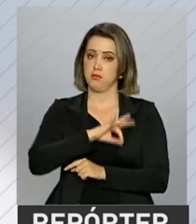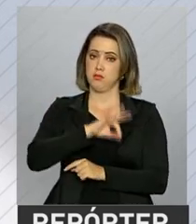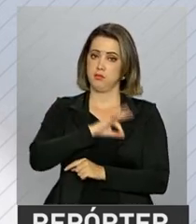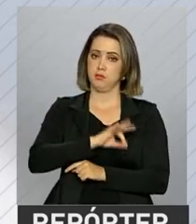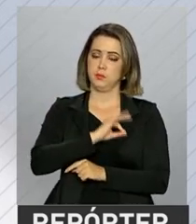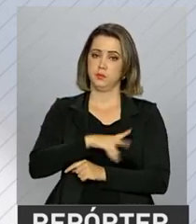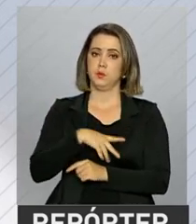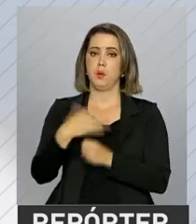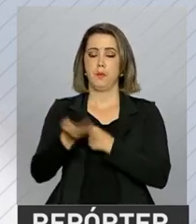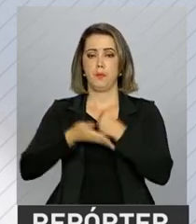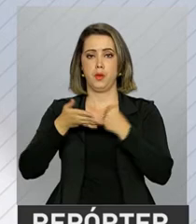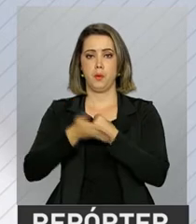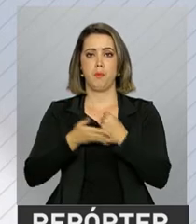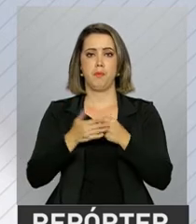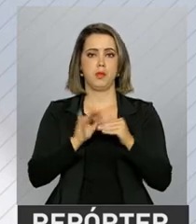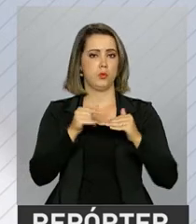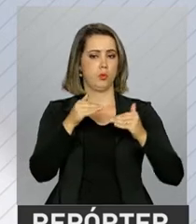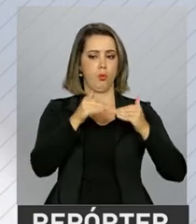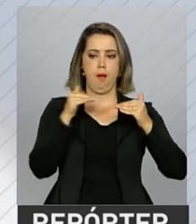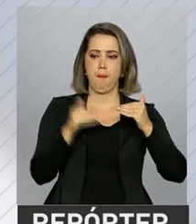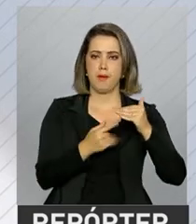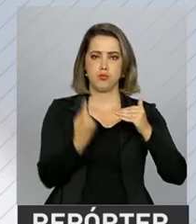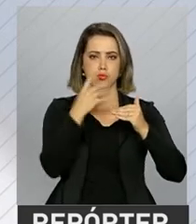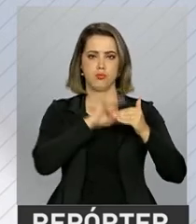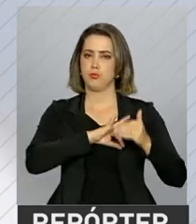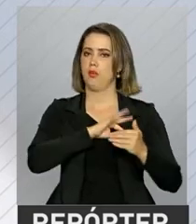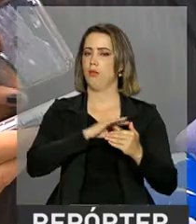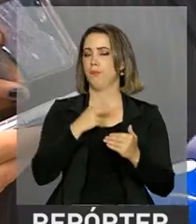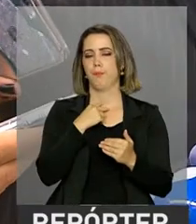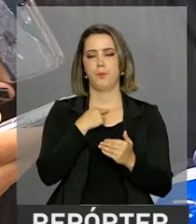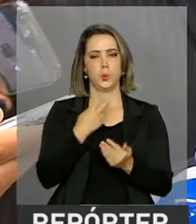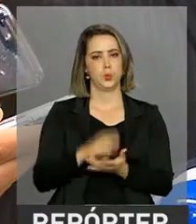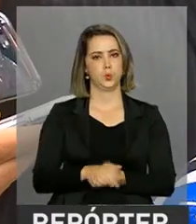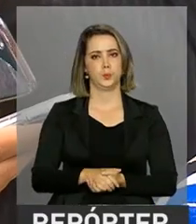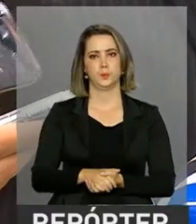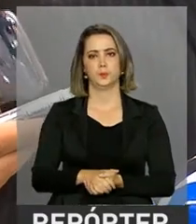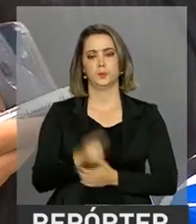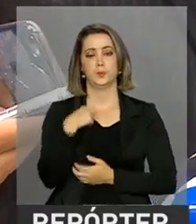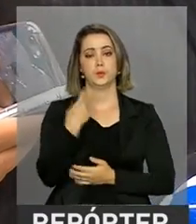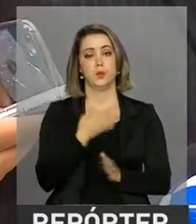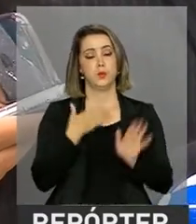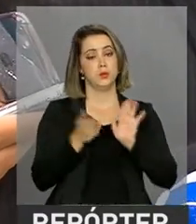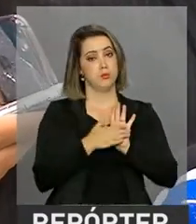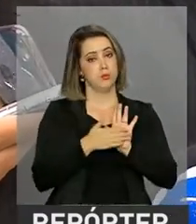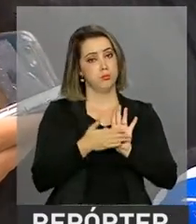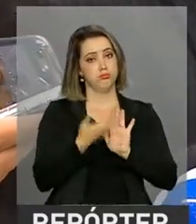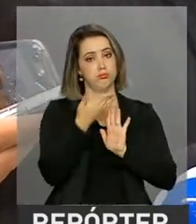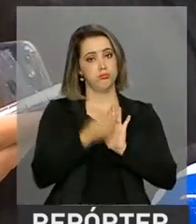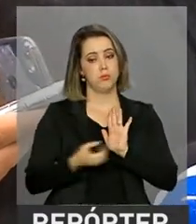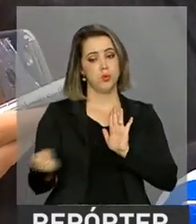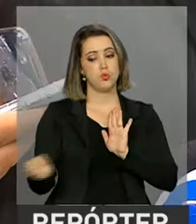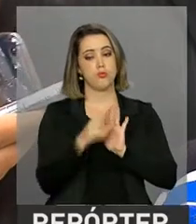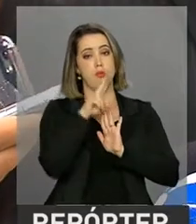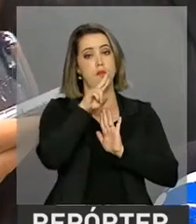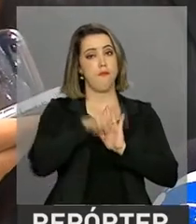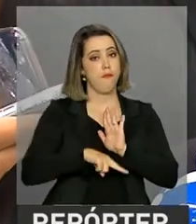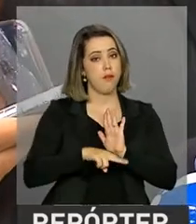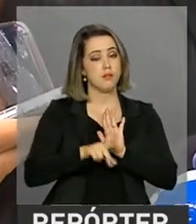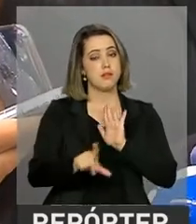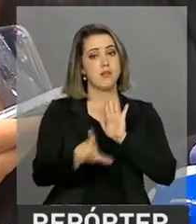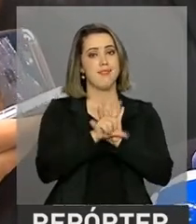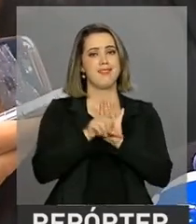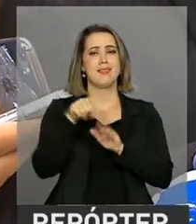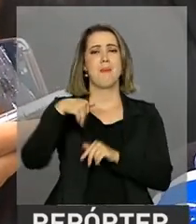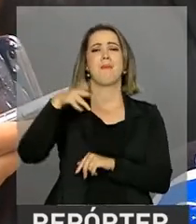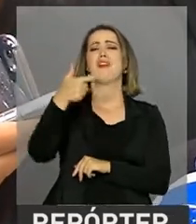e o piso não pode ser menor que um salário mínimo nós estamos apresentando um projeto de modernização de uma legislação